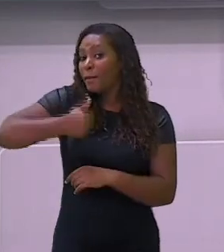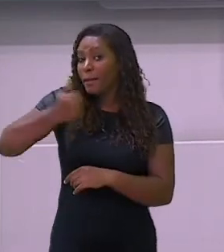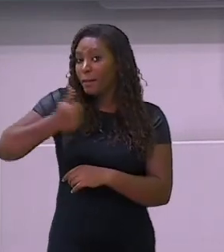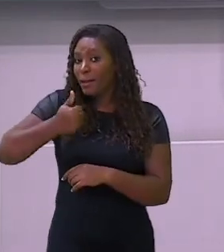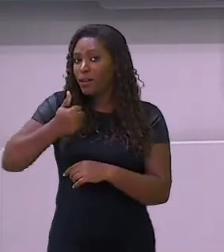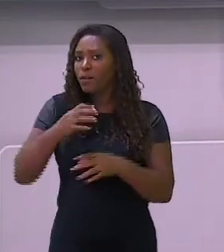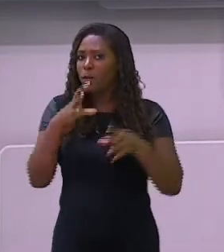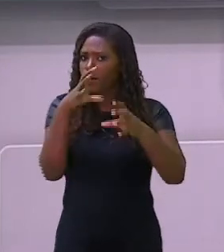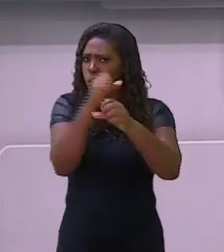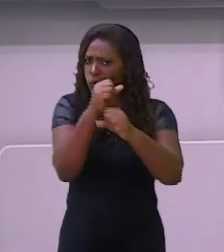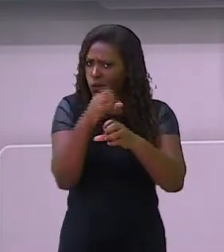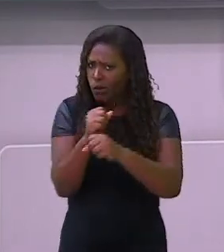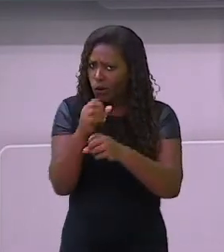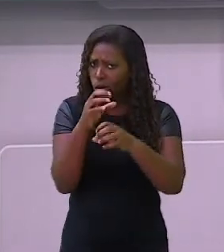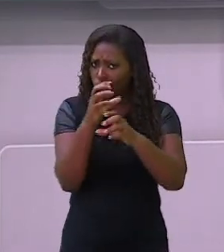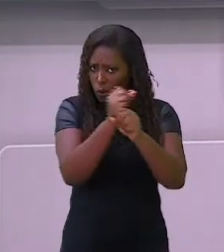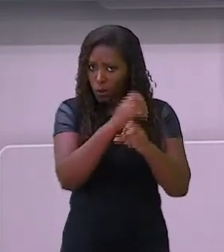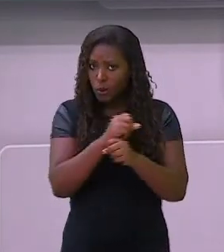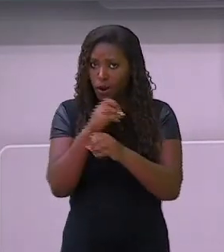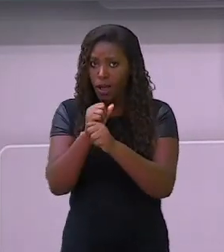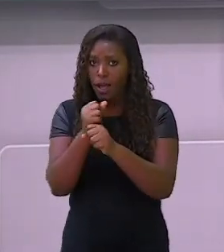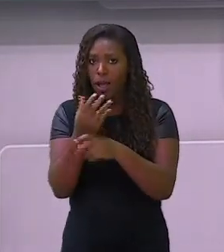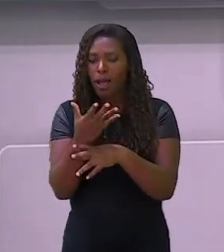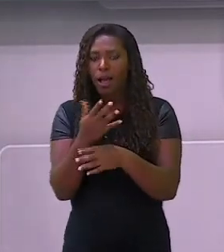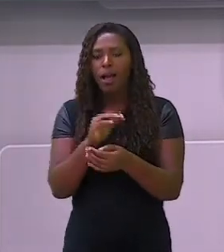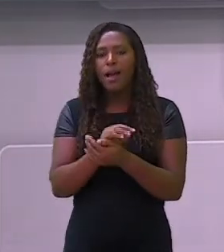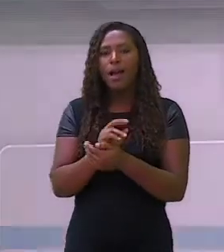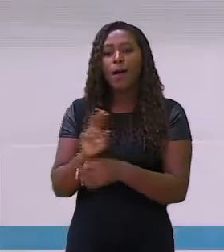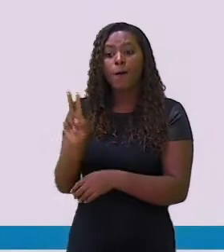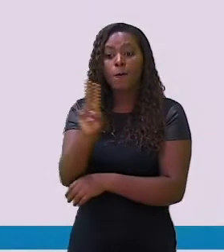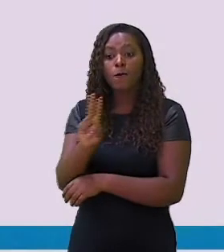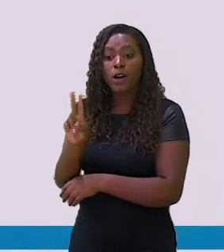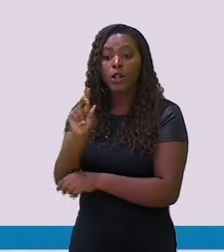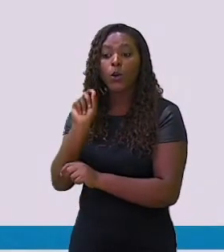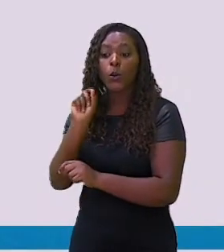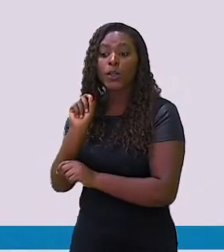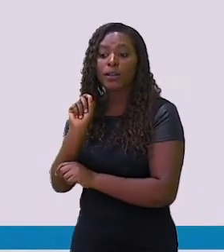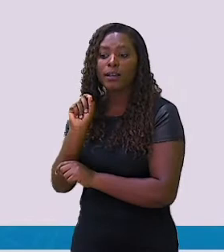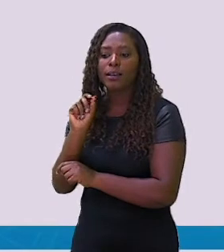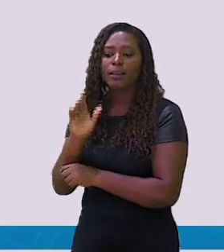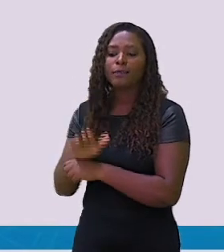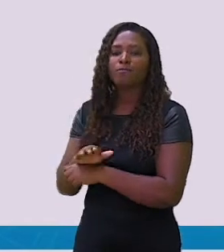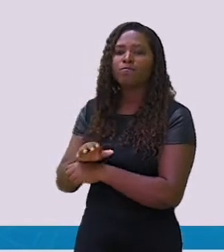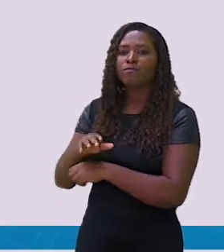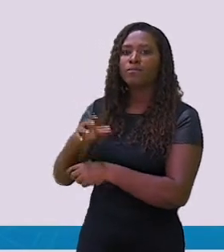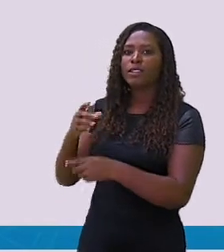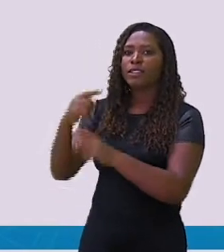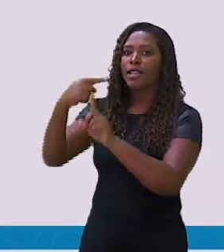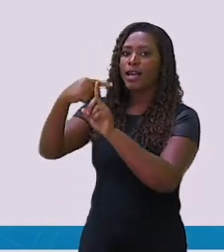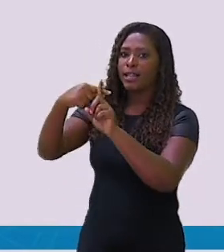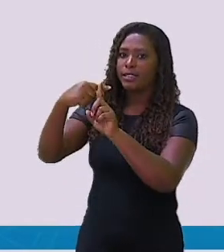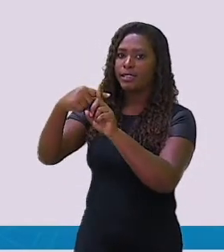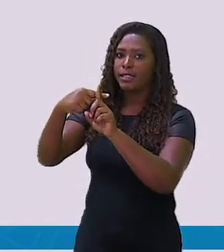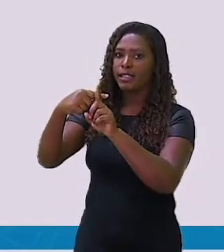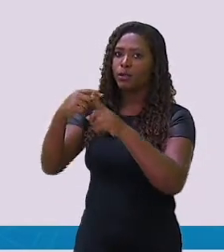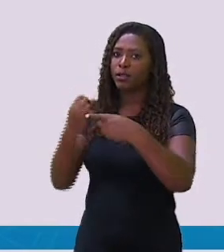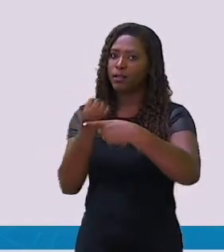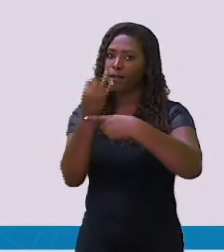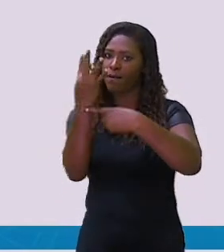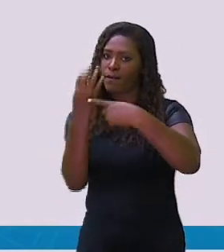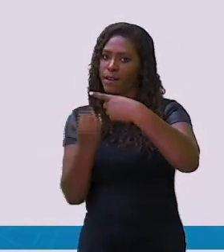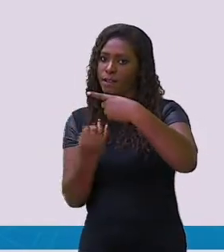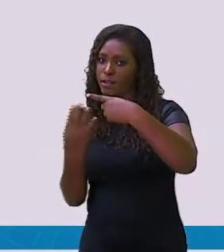adição o valor da adição né de que dessa fração aqui ó dessas duas frações ó